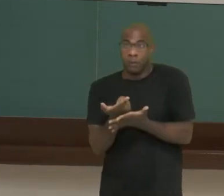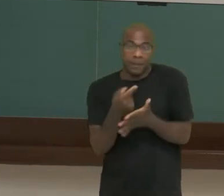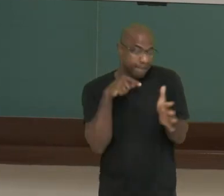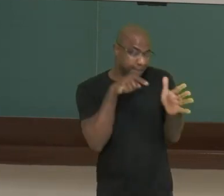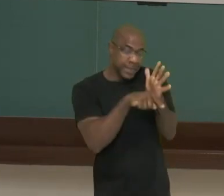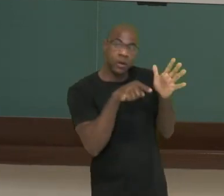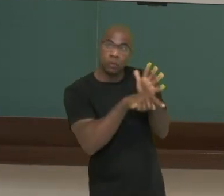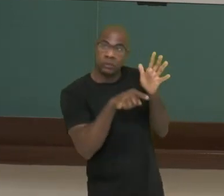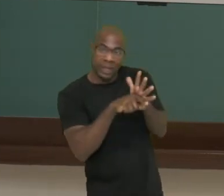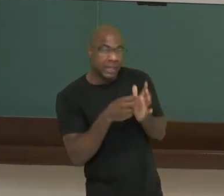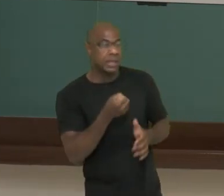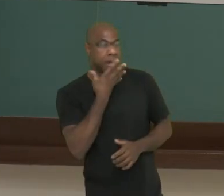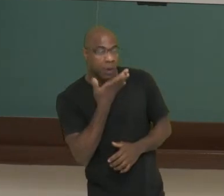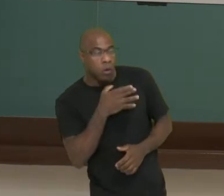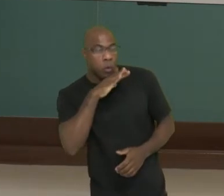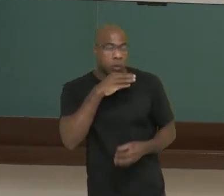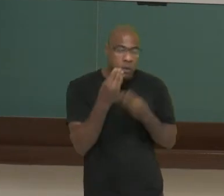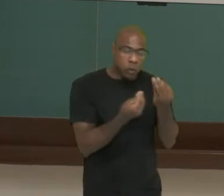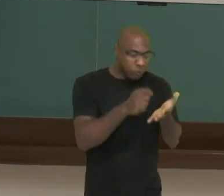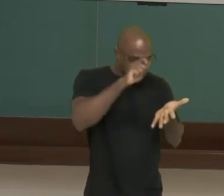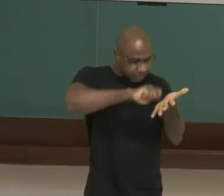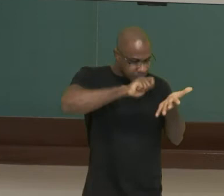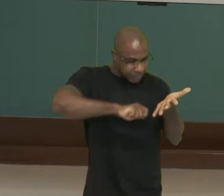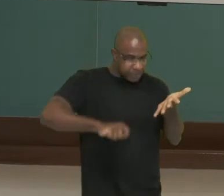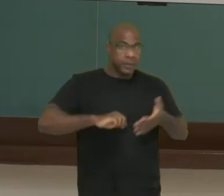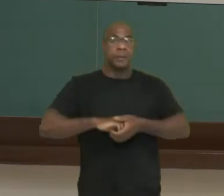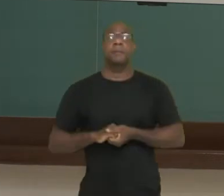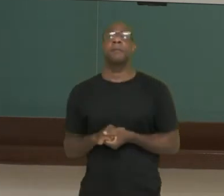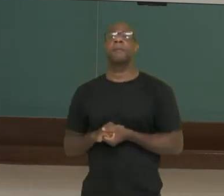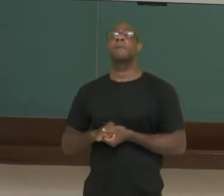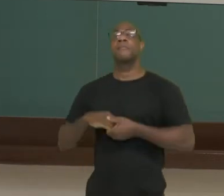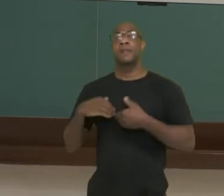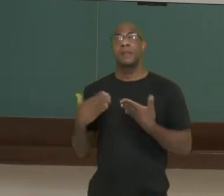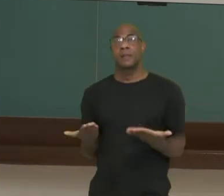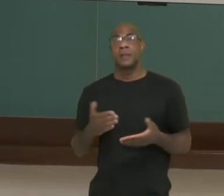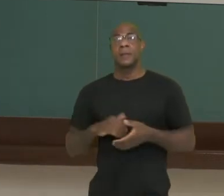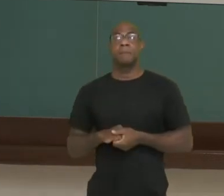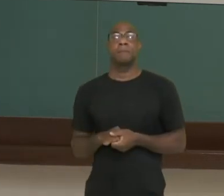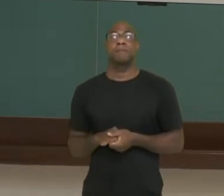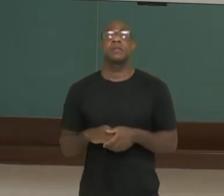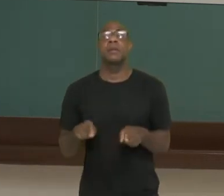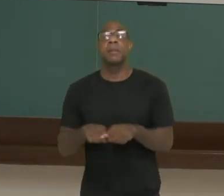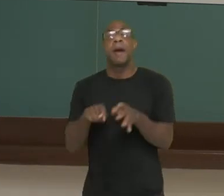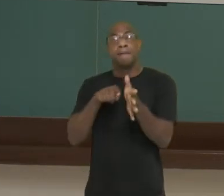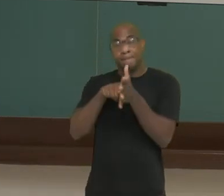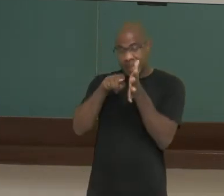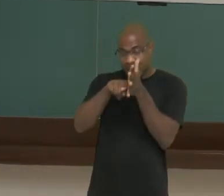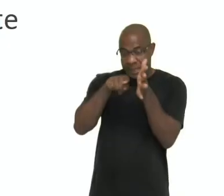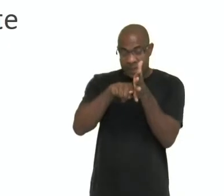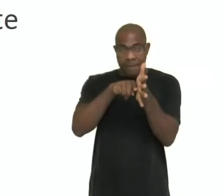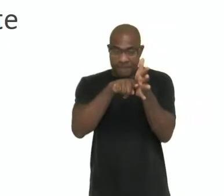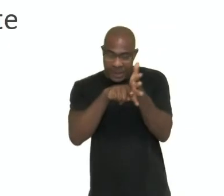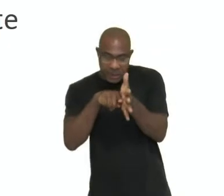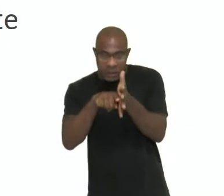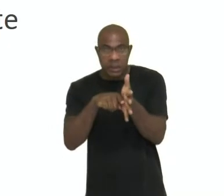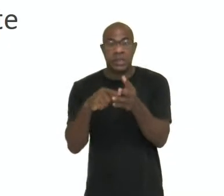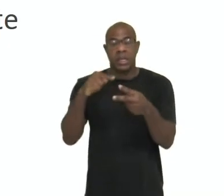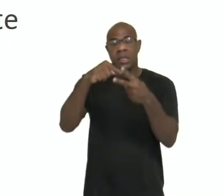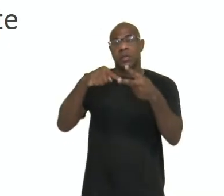Então, consequentemente, é um dado primário. Agora, quanto ao tipo de pesquisa, nós podemos ter ela de duas maneiras,